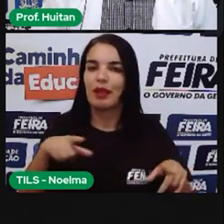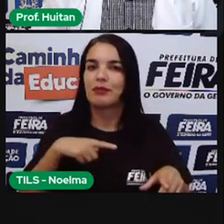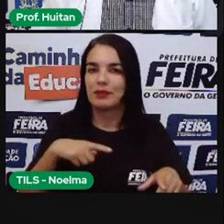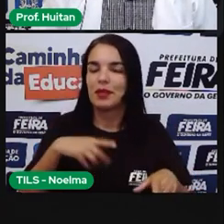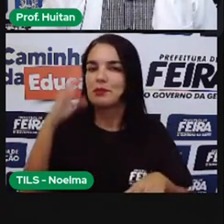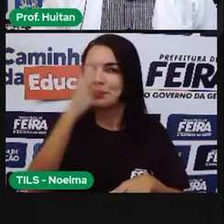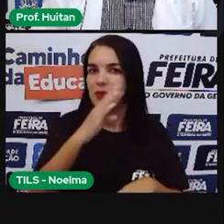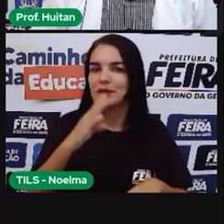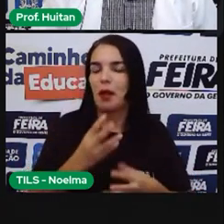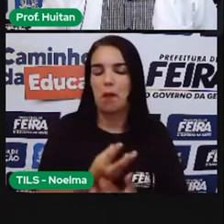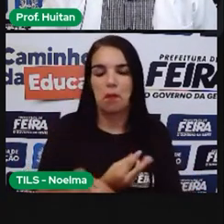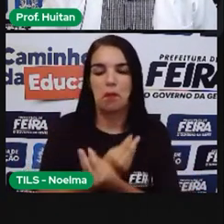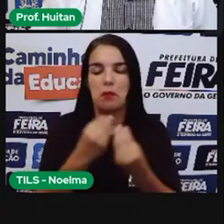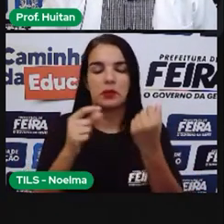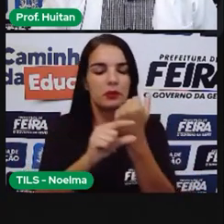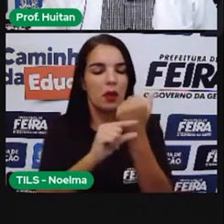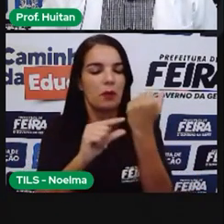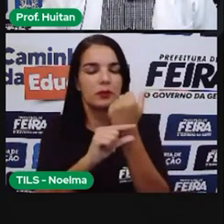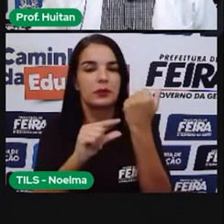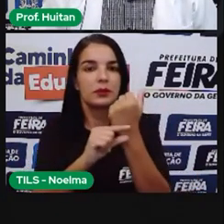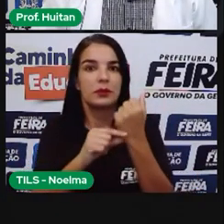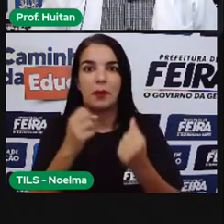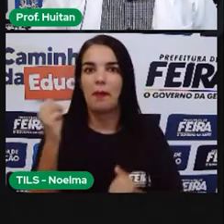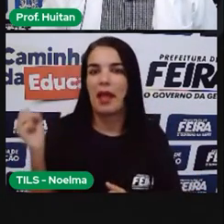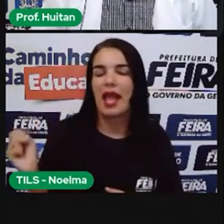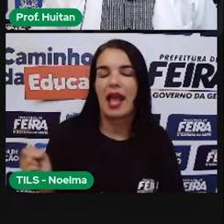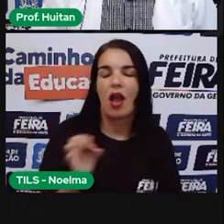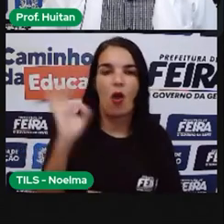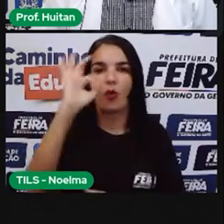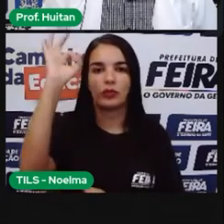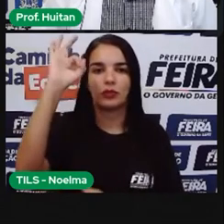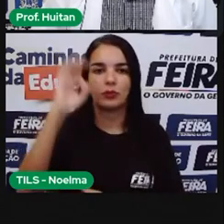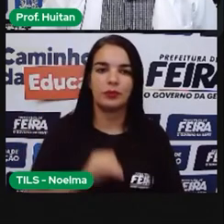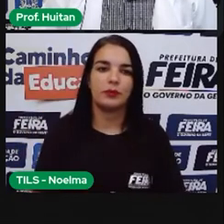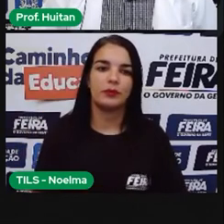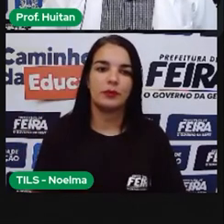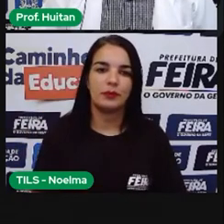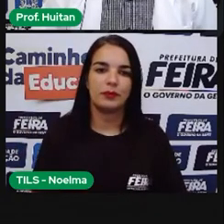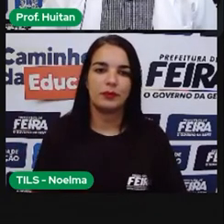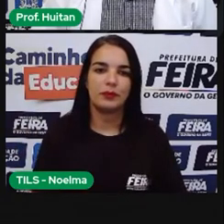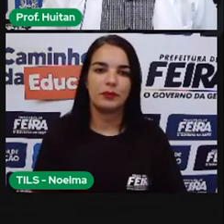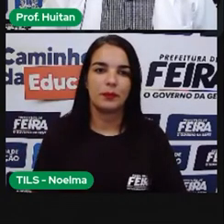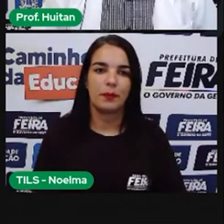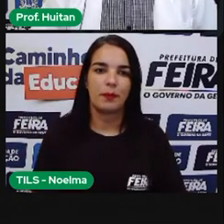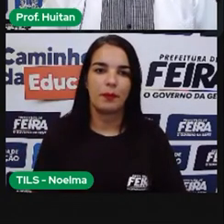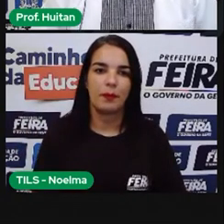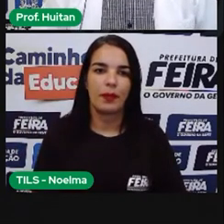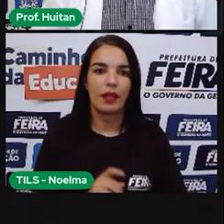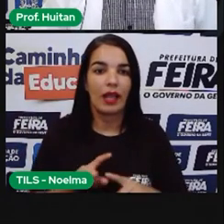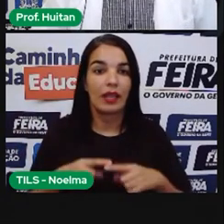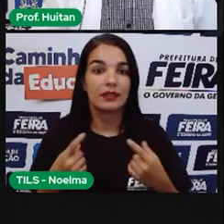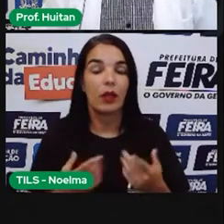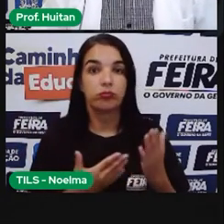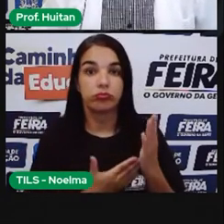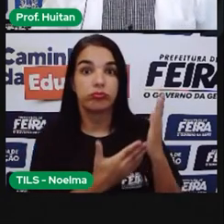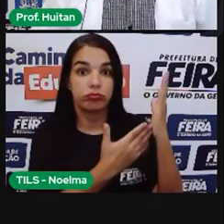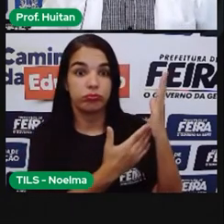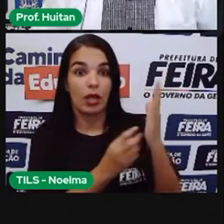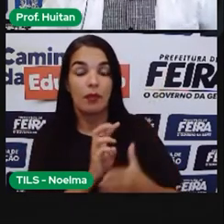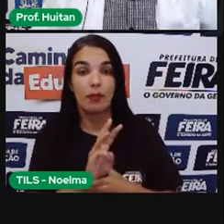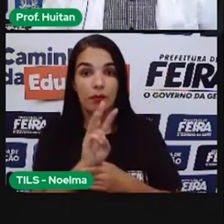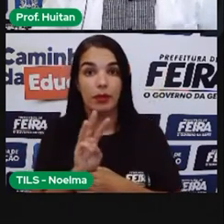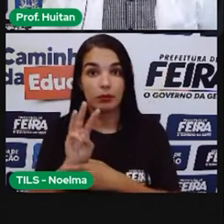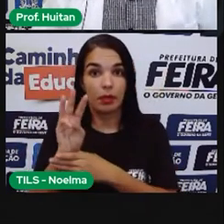e compositores extraordinários. Não vamos esquecer disso. Então, deixo aqui os créditos para